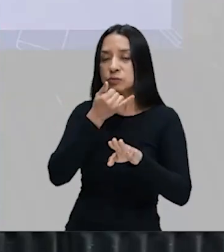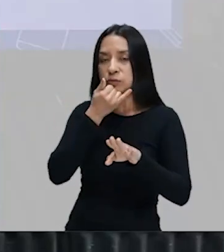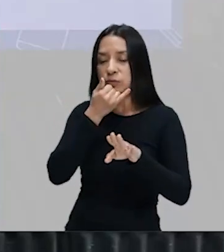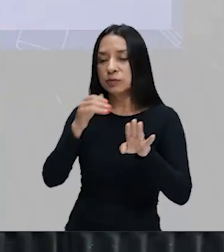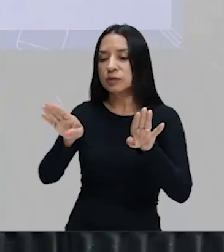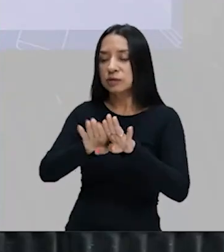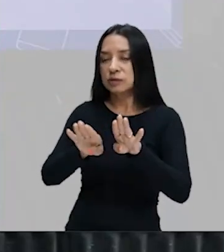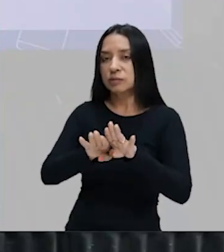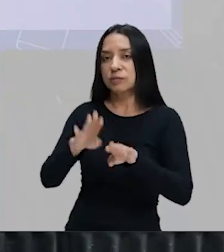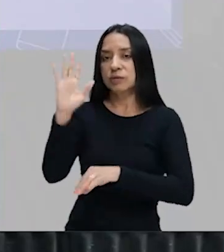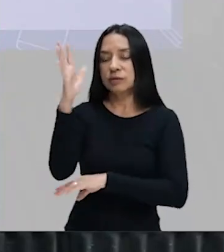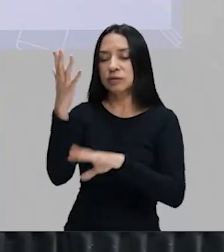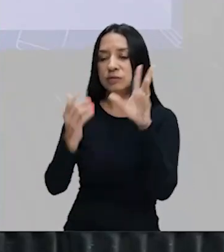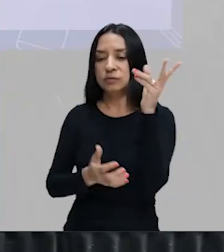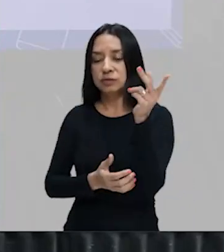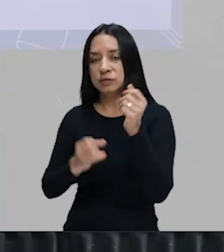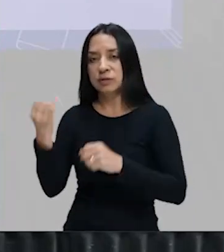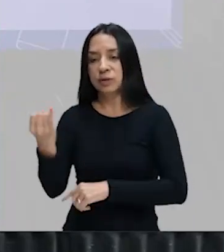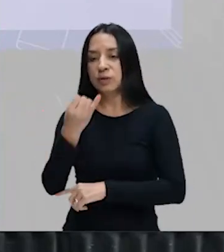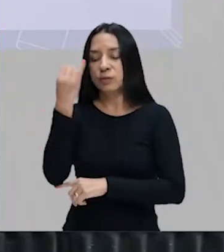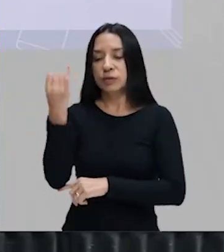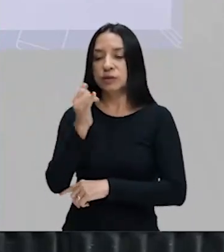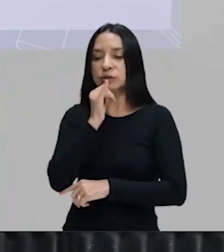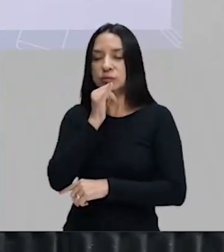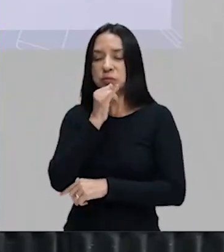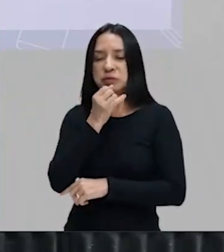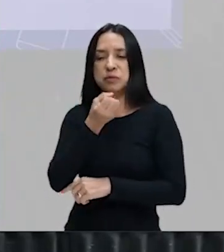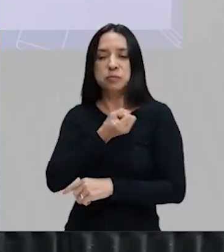Isso é importante. O próprio Pitágoras usa números, tá?